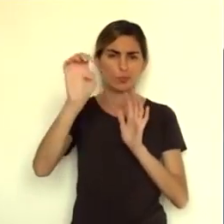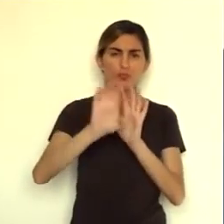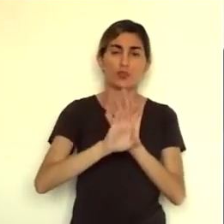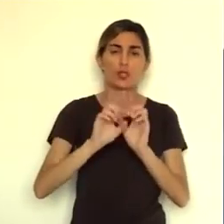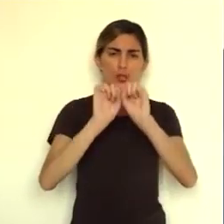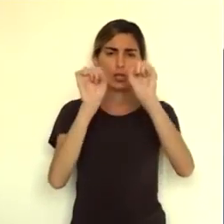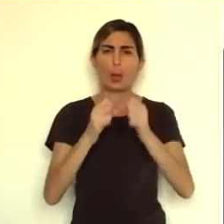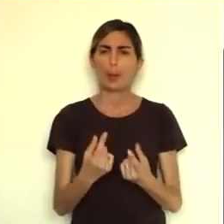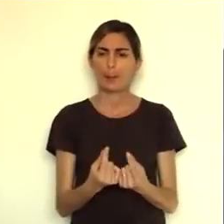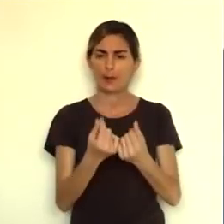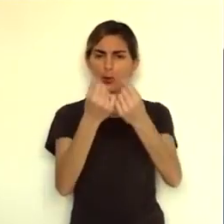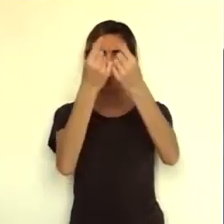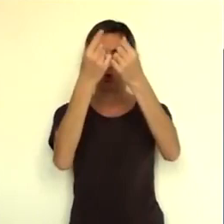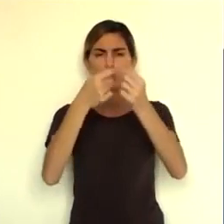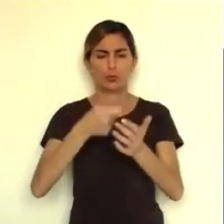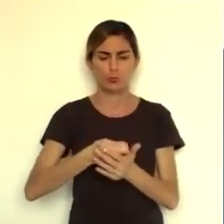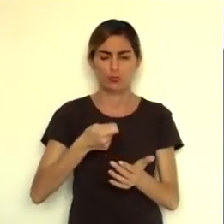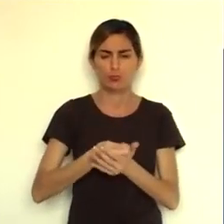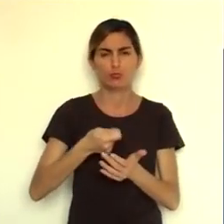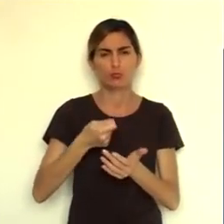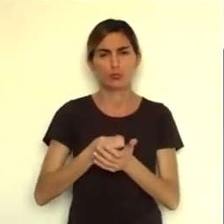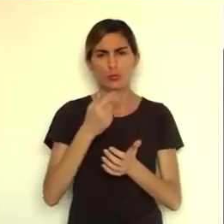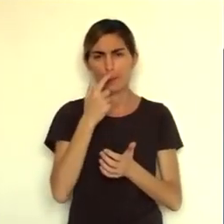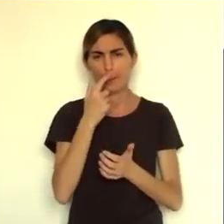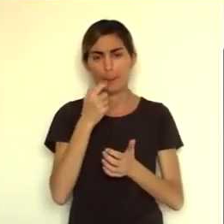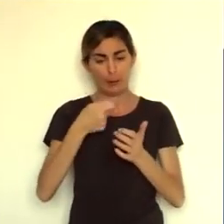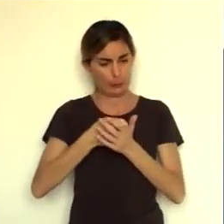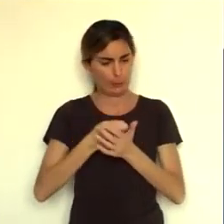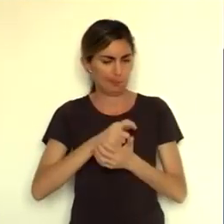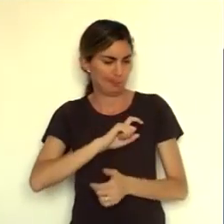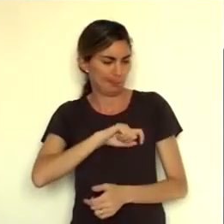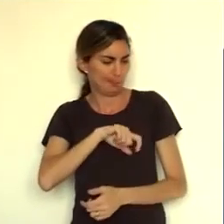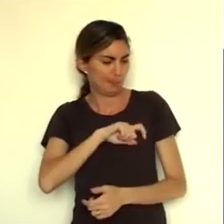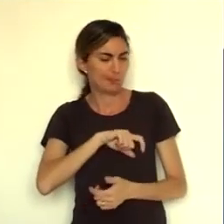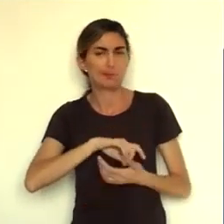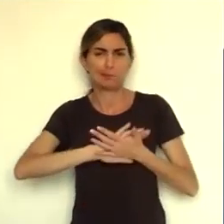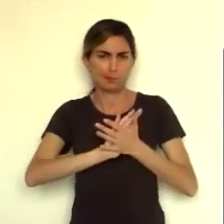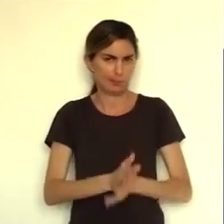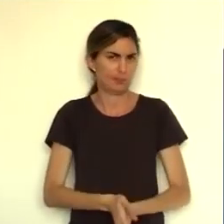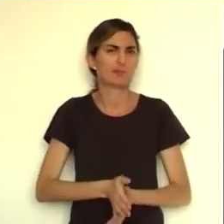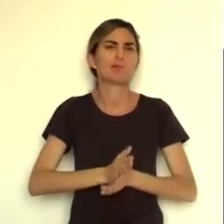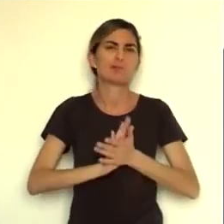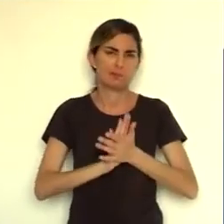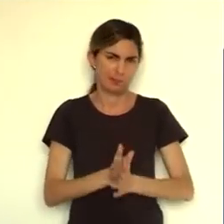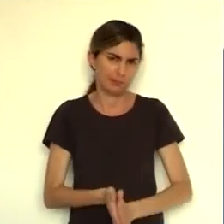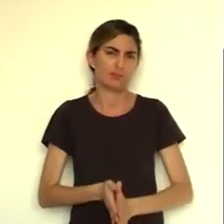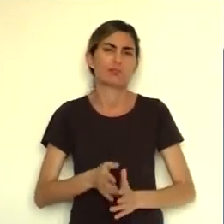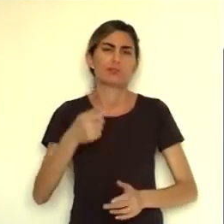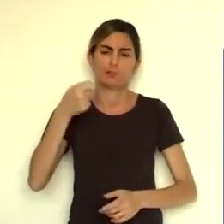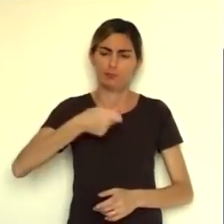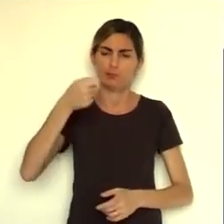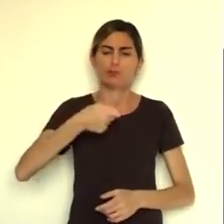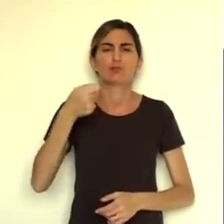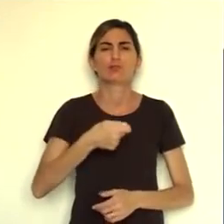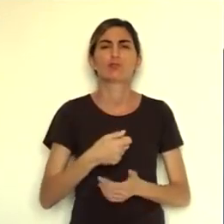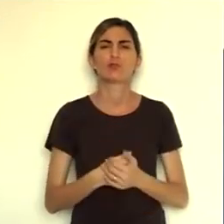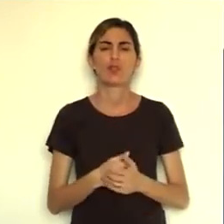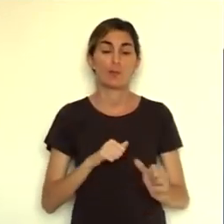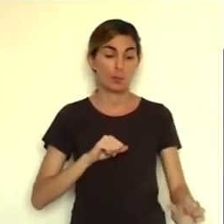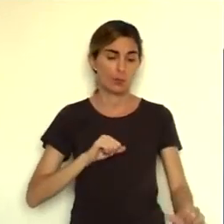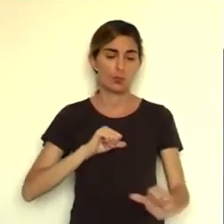o sistema econômico, ele vai ser imposto de uma forma muito perversa, de uma forma muito cruel e